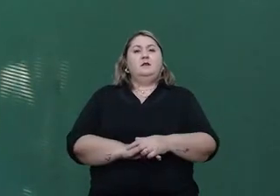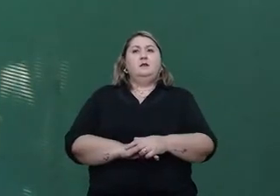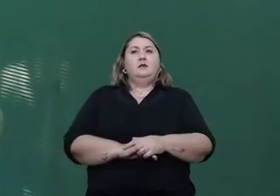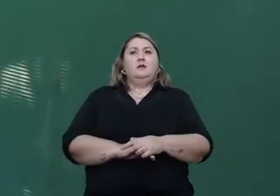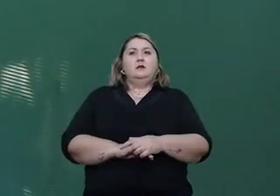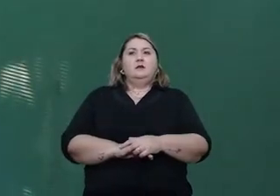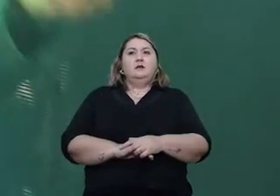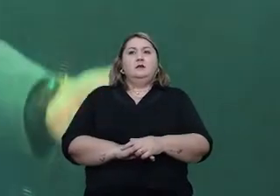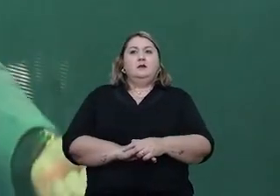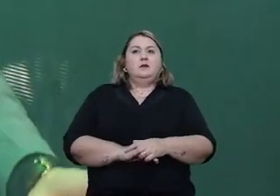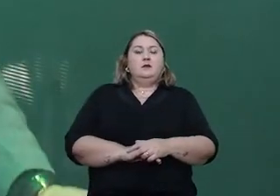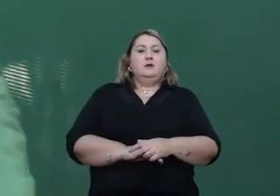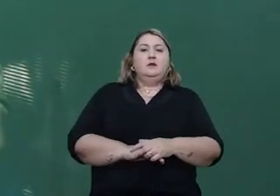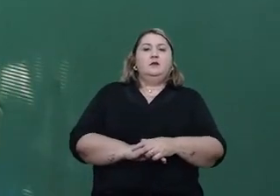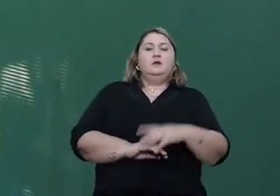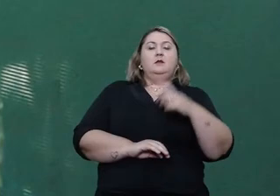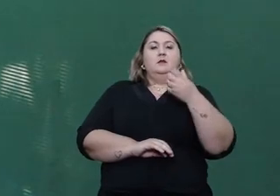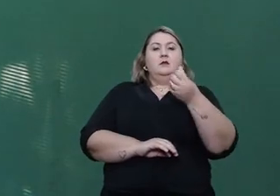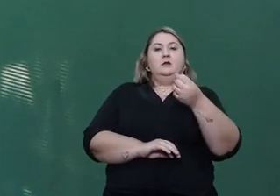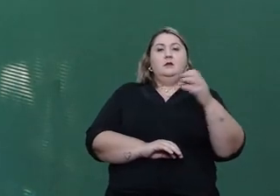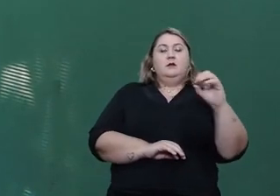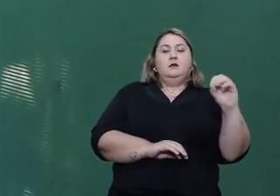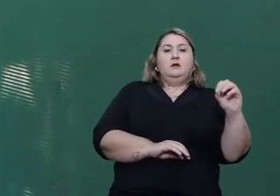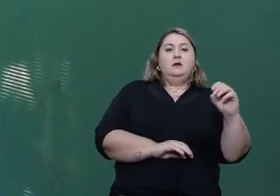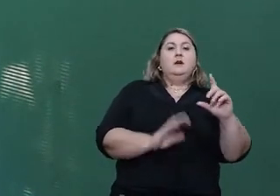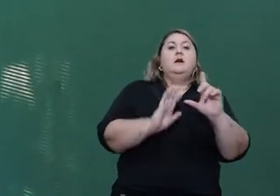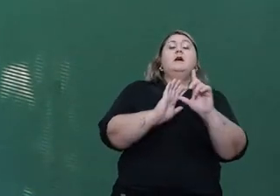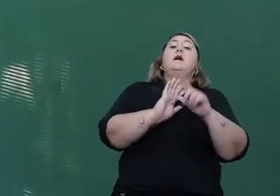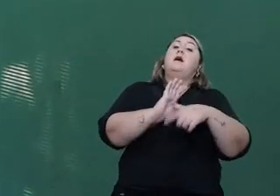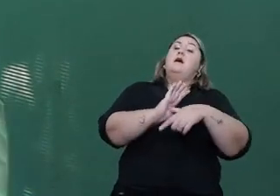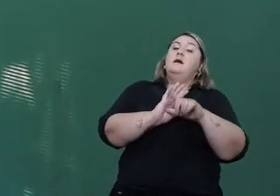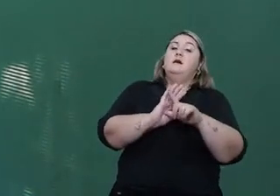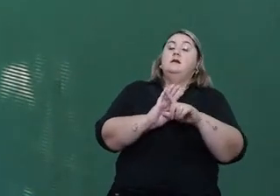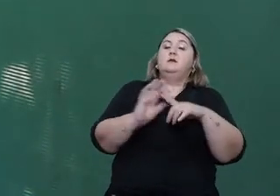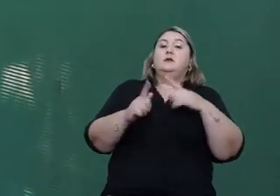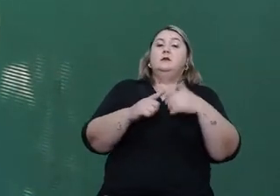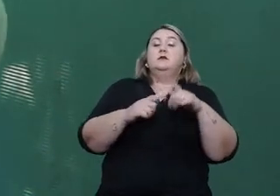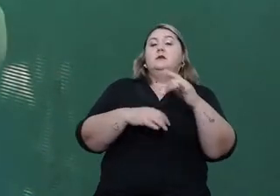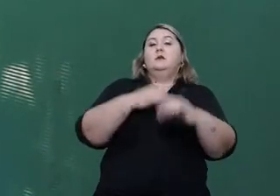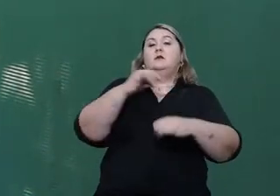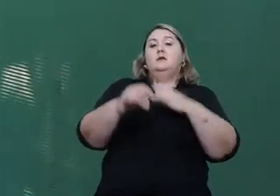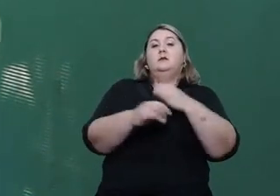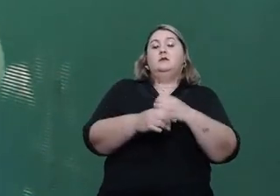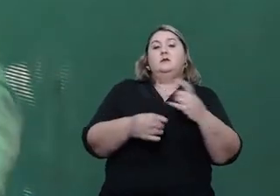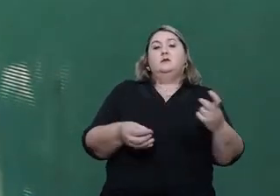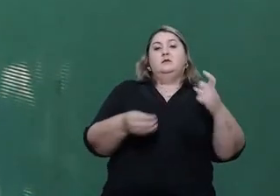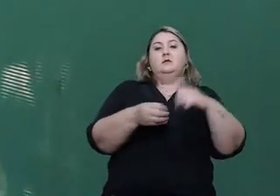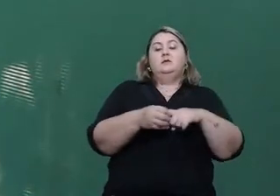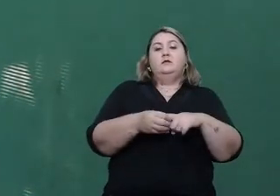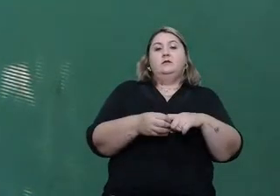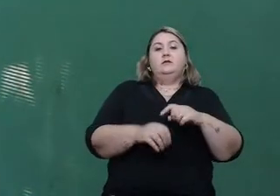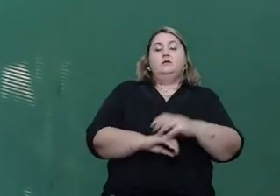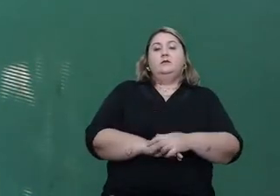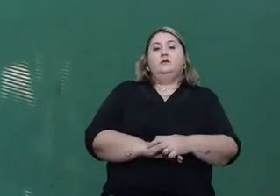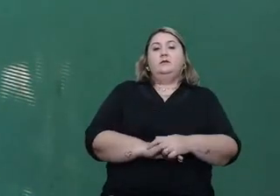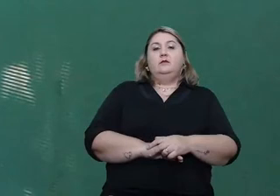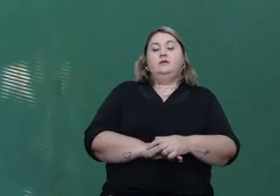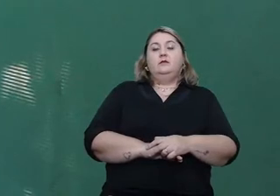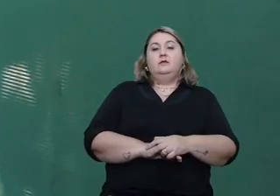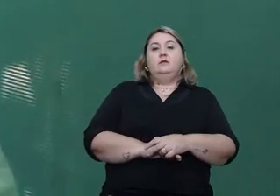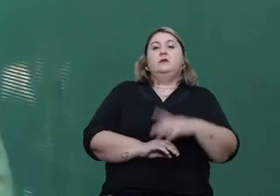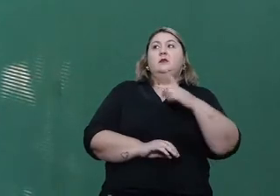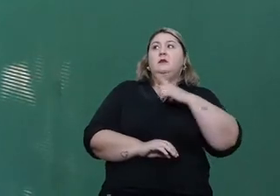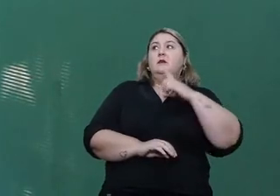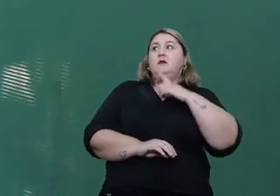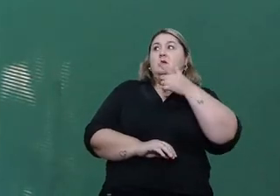1000 pessoas ao vivo, nós estávamos em 600 antes da queda aí do sinal da internet, então vamos voltar agora, nós temos chances aqui de